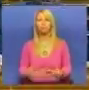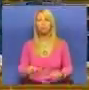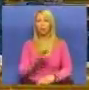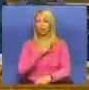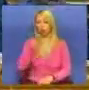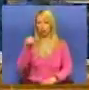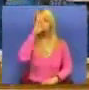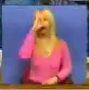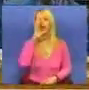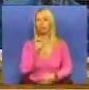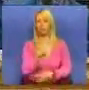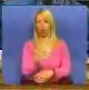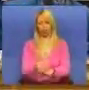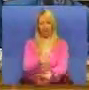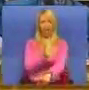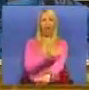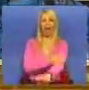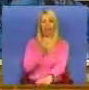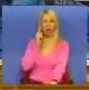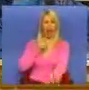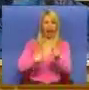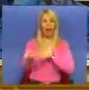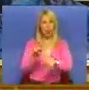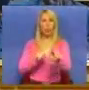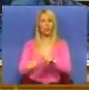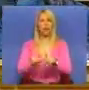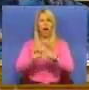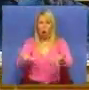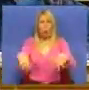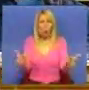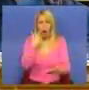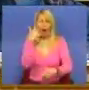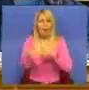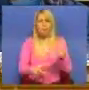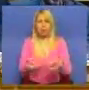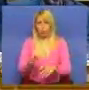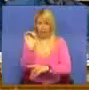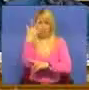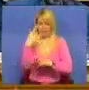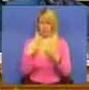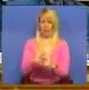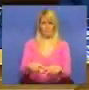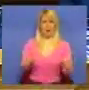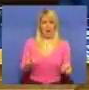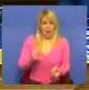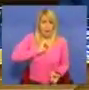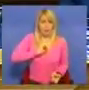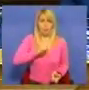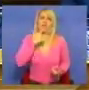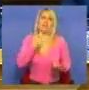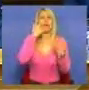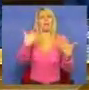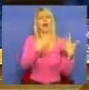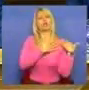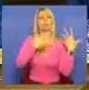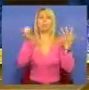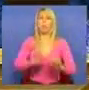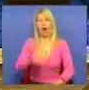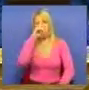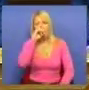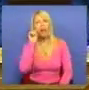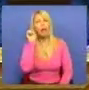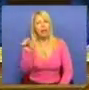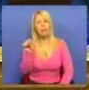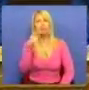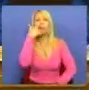Sr. Primeiro-Ministro, antes de acusar quem quer que seja, e sobretudo esta bancada de irresponsabilidade, lembre-se que os portugueses estão a